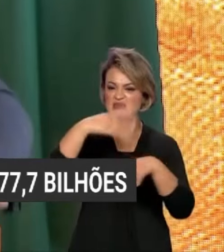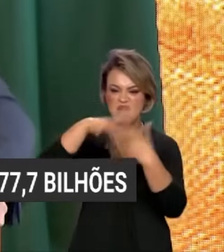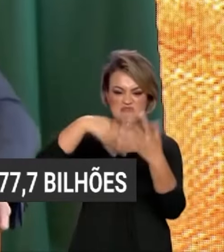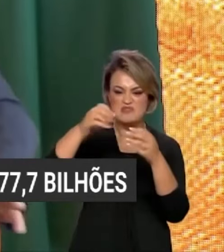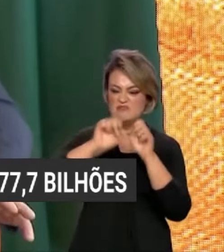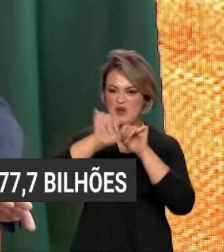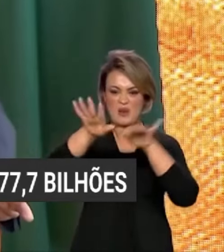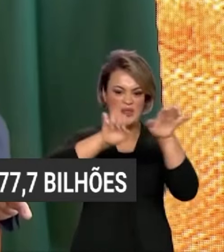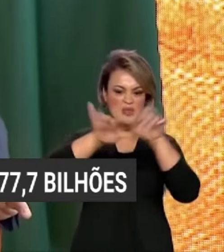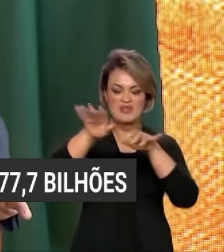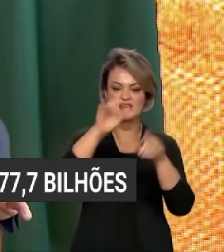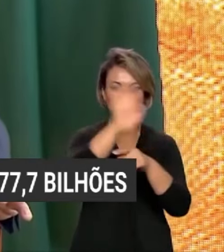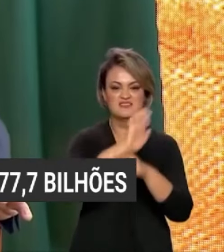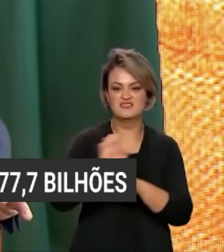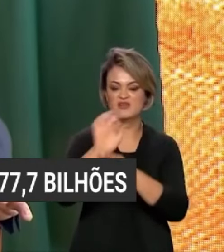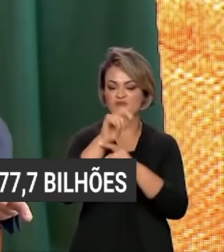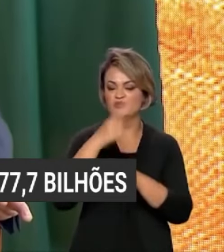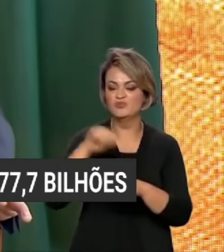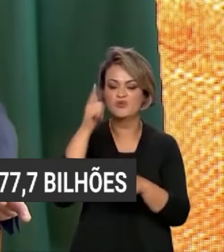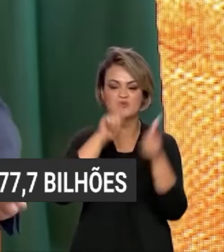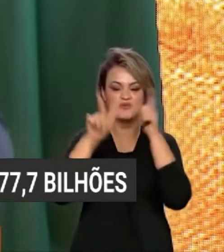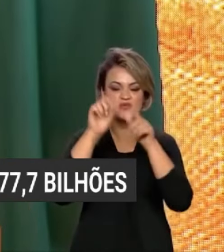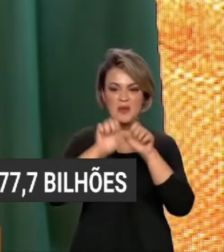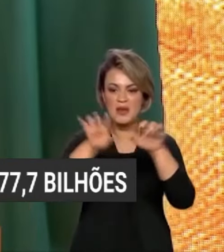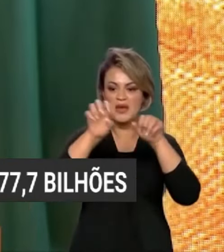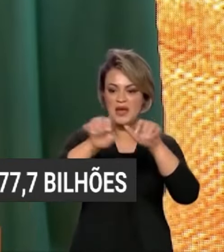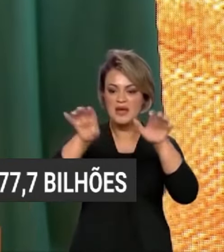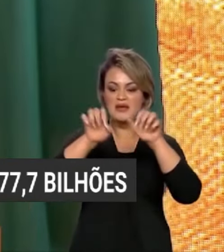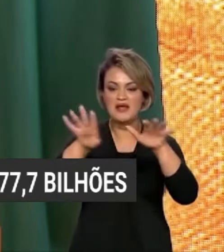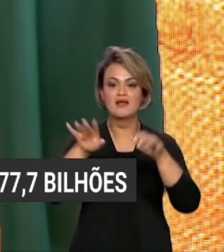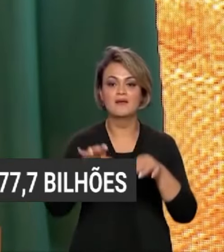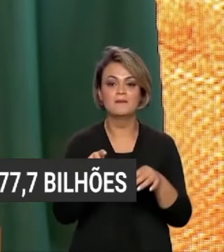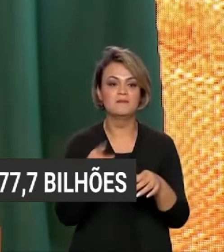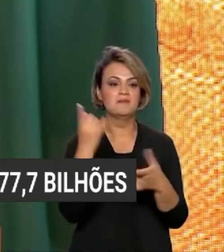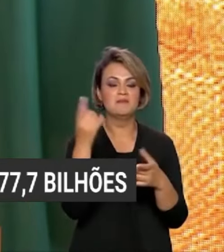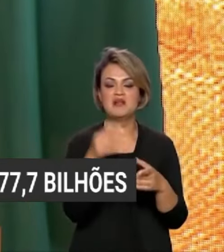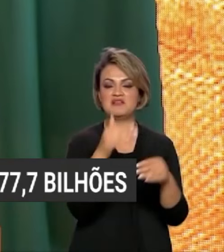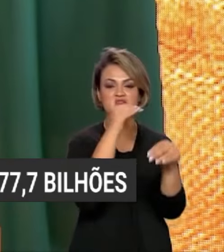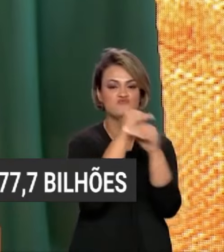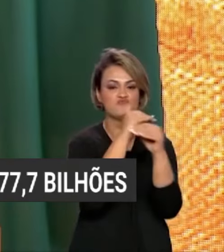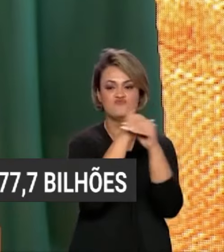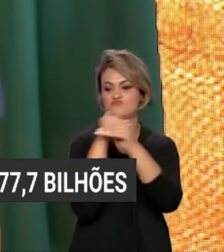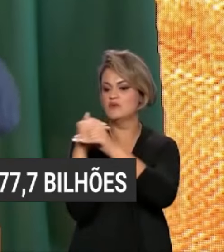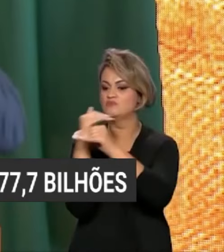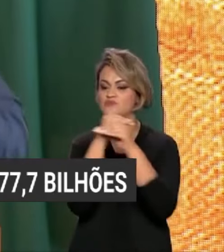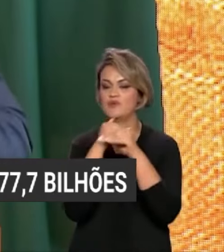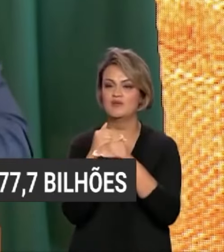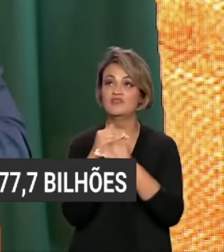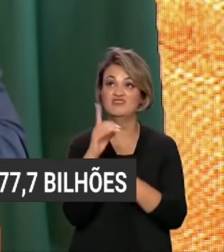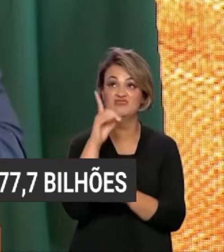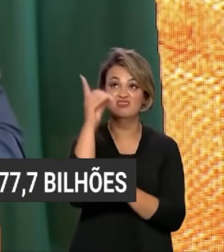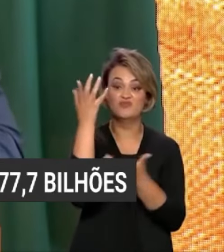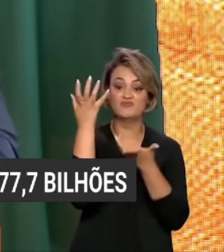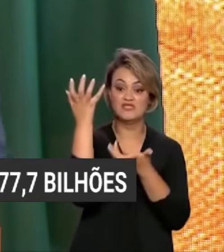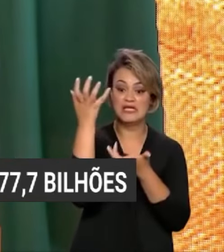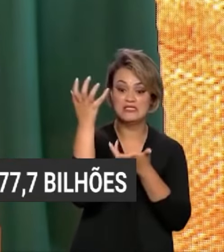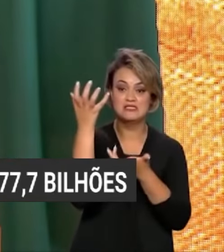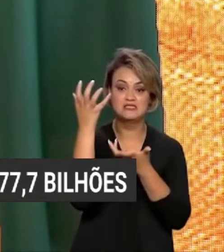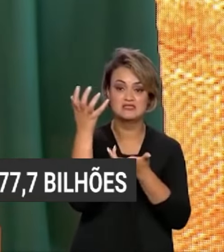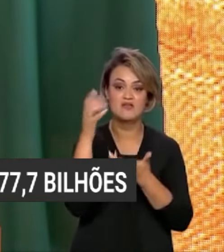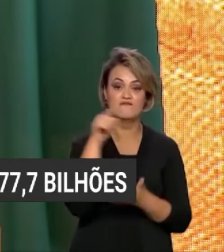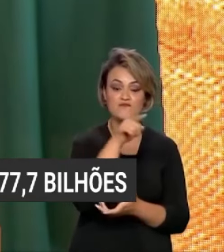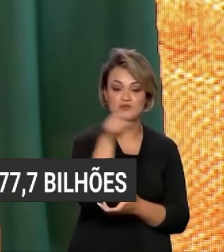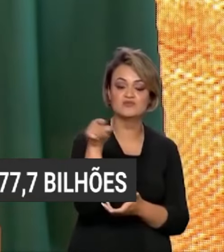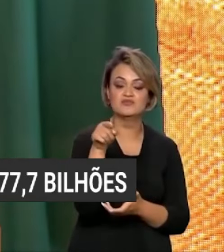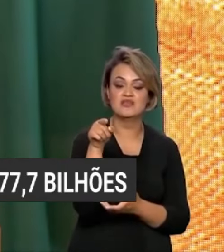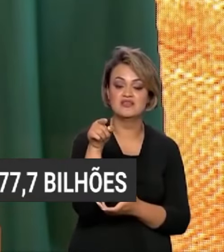em todos os estados brasileiros para que não haja diferença e Deus queira que